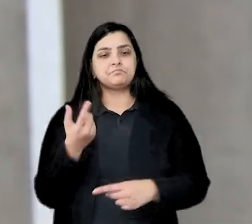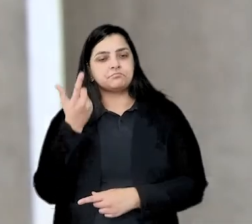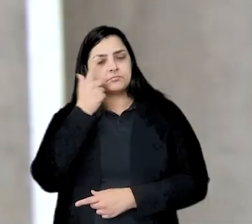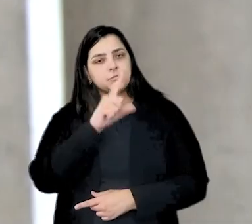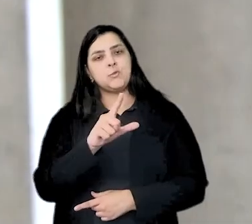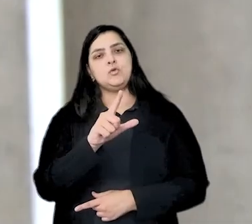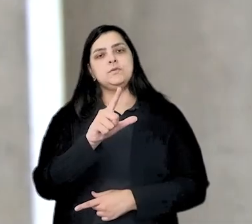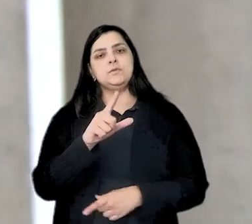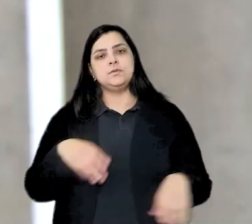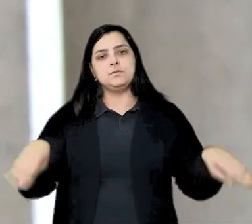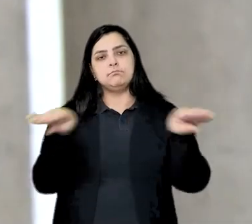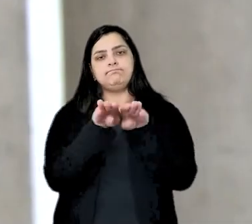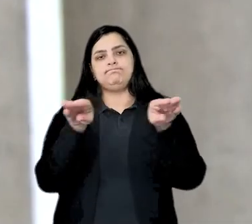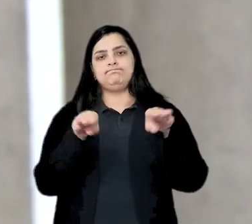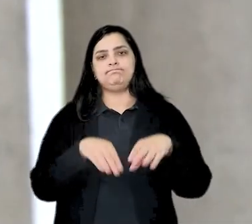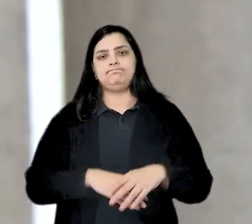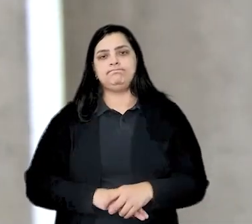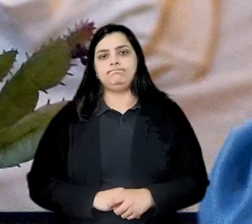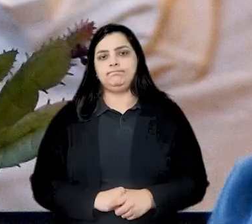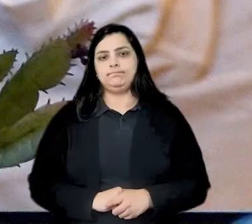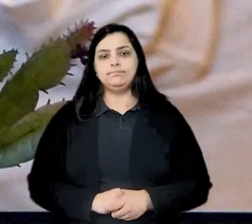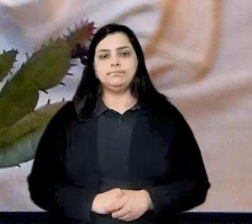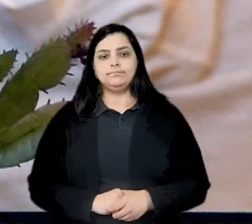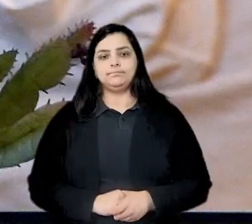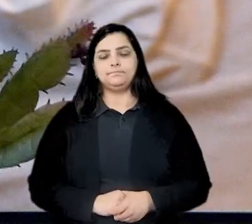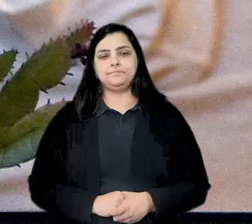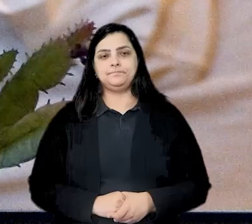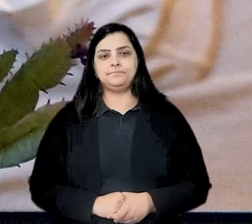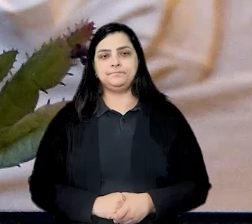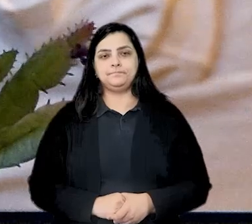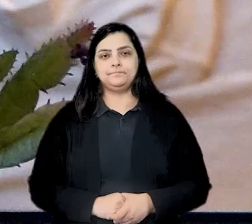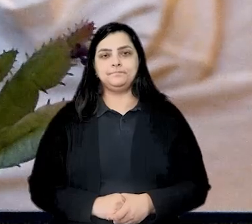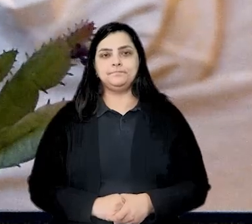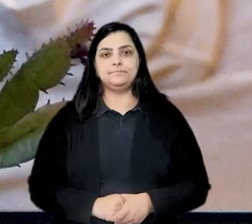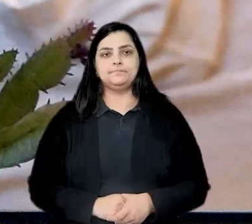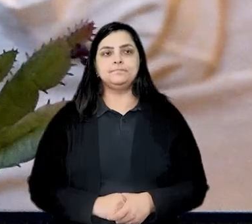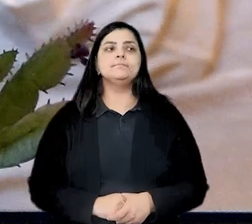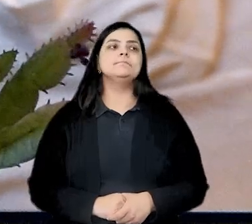para atingirmos a plena equidade.